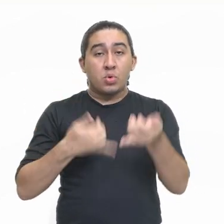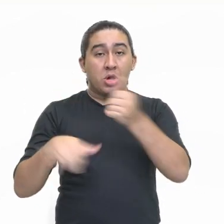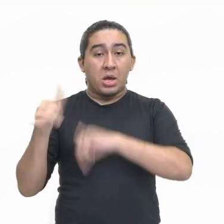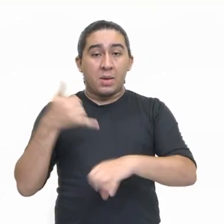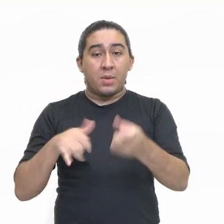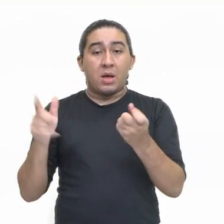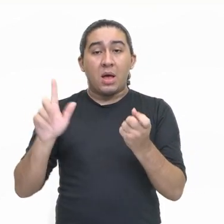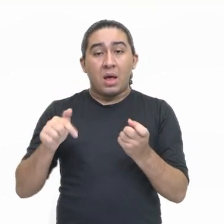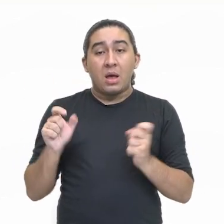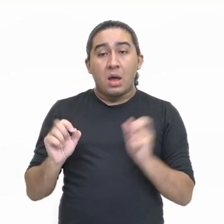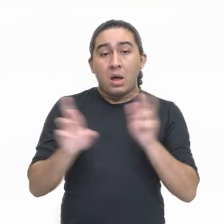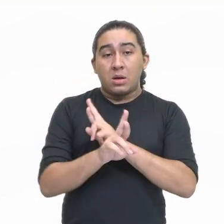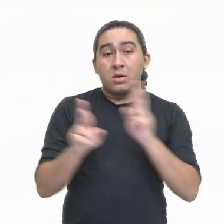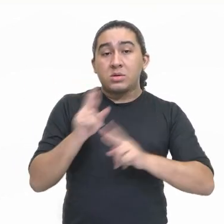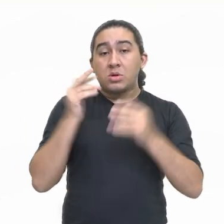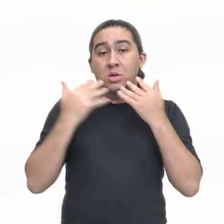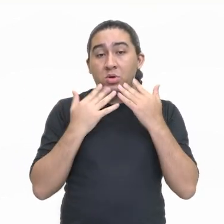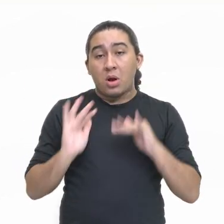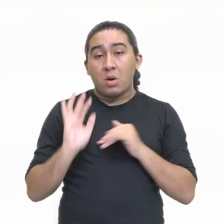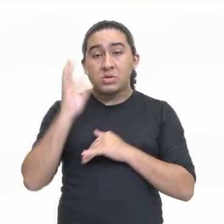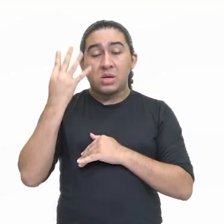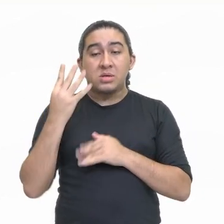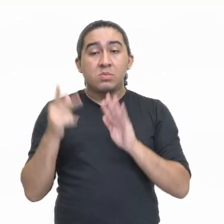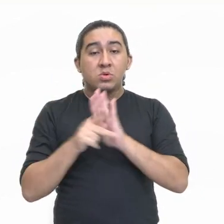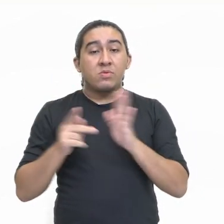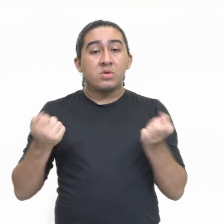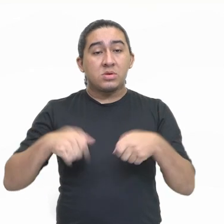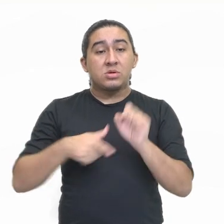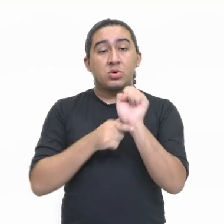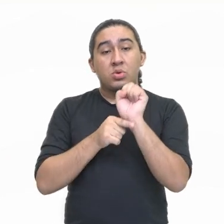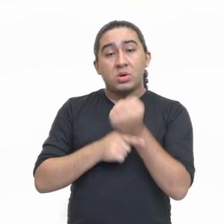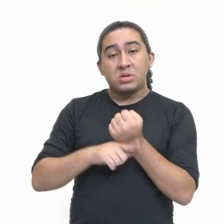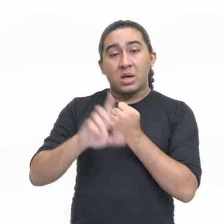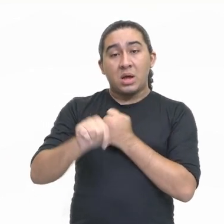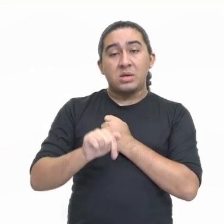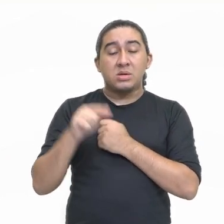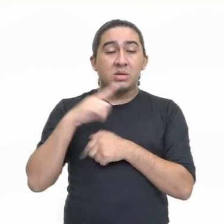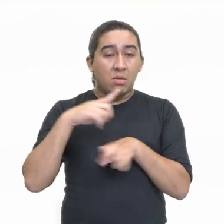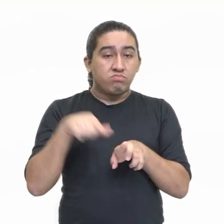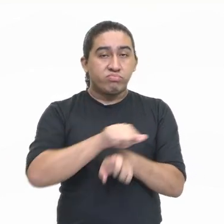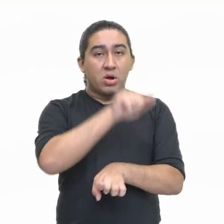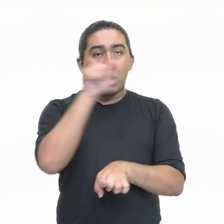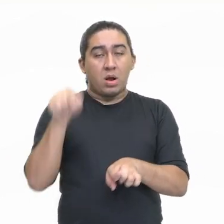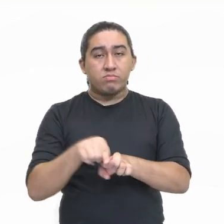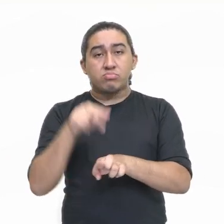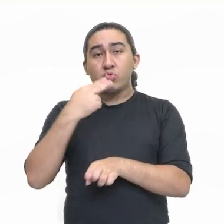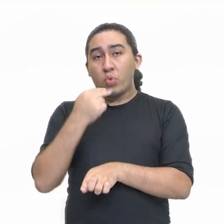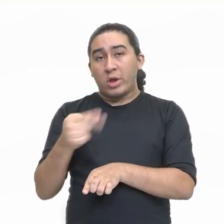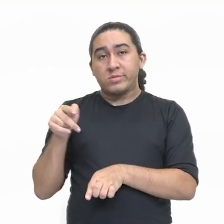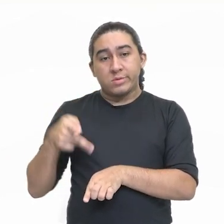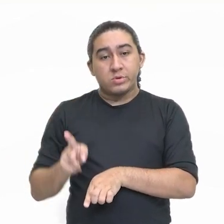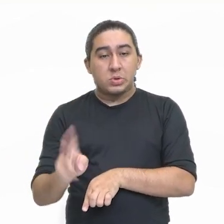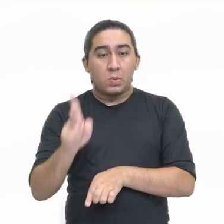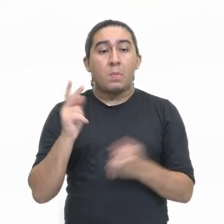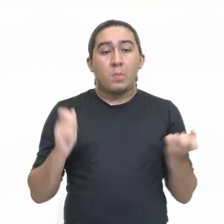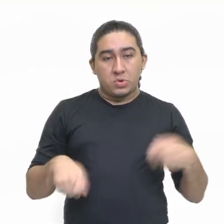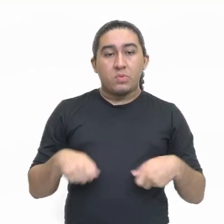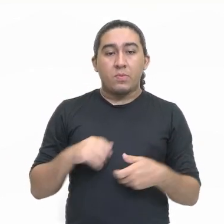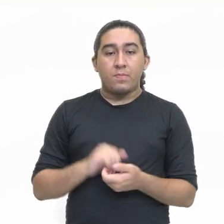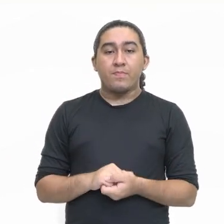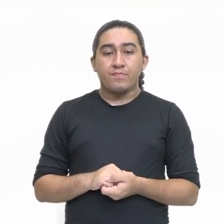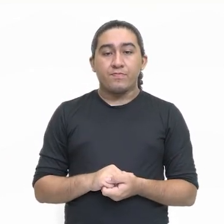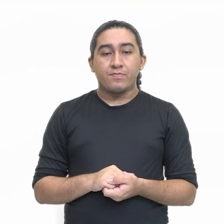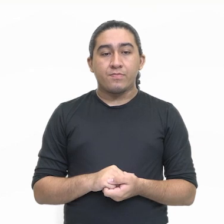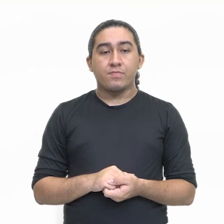naturais que ocorrem na natureza para garantir essa circulação de nutrientes Né